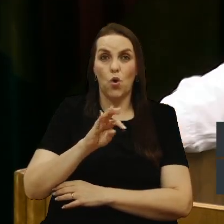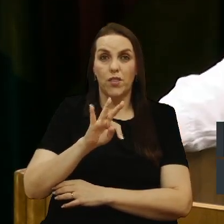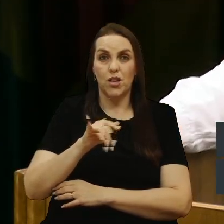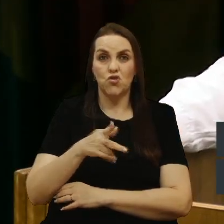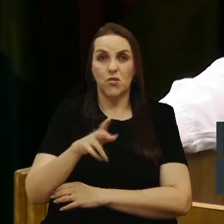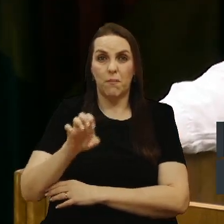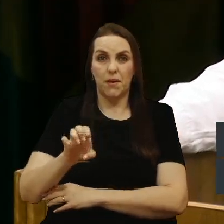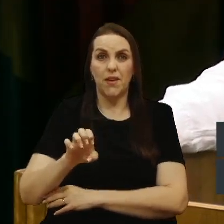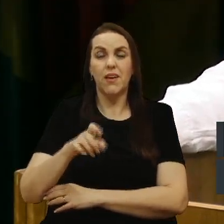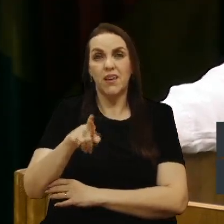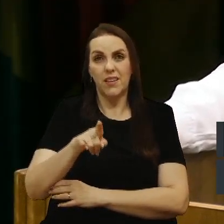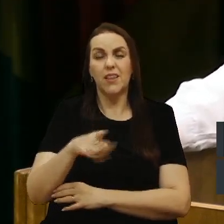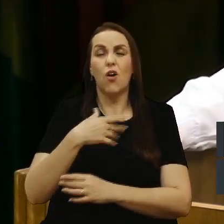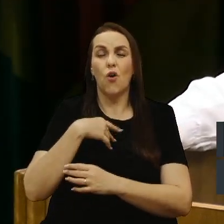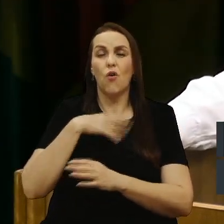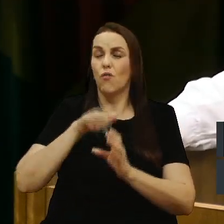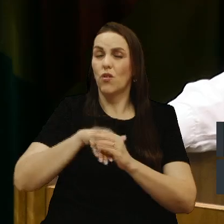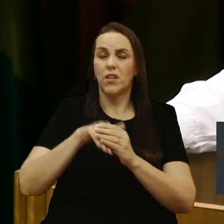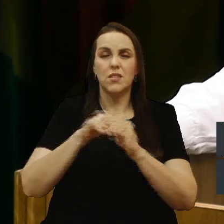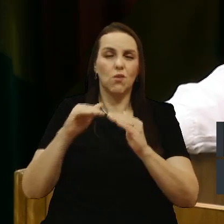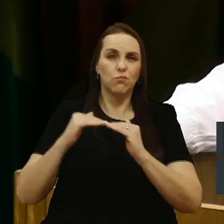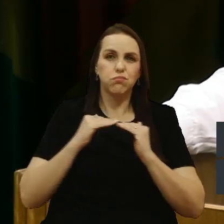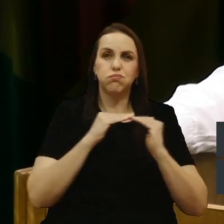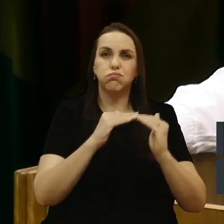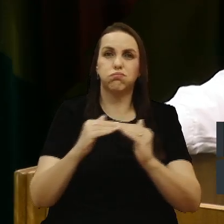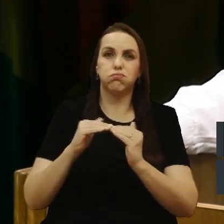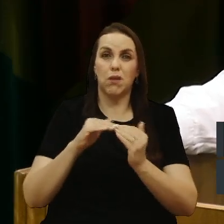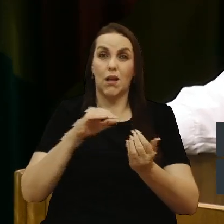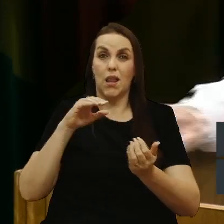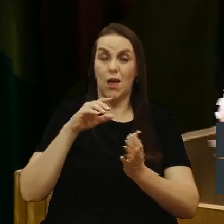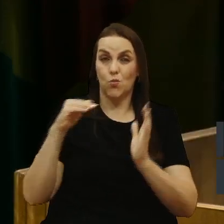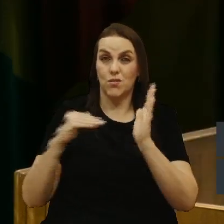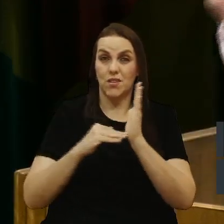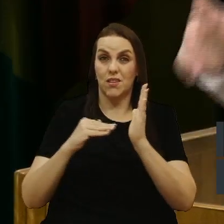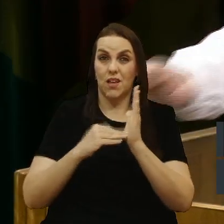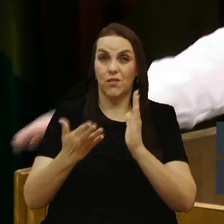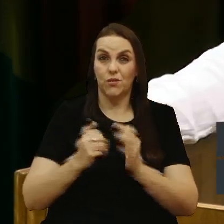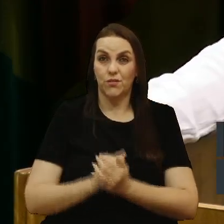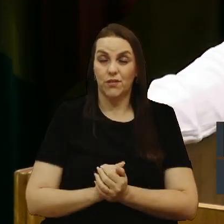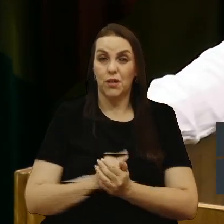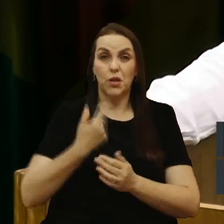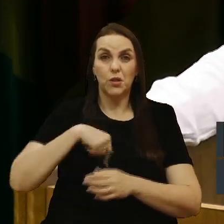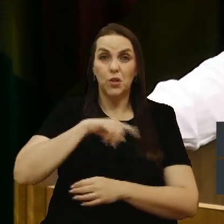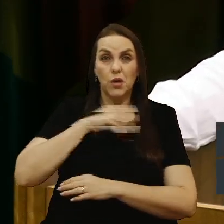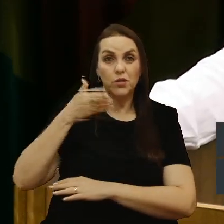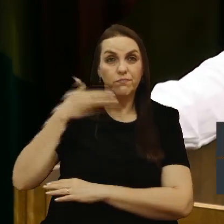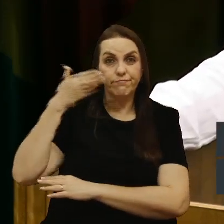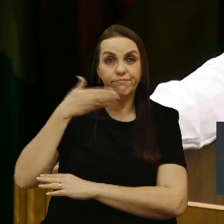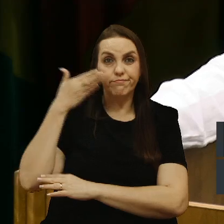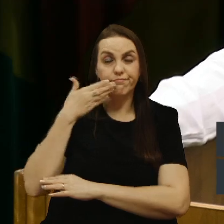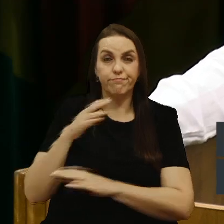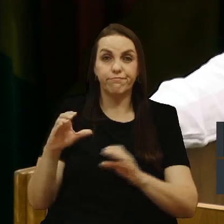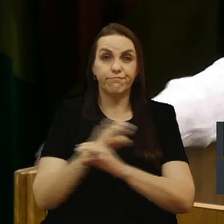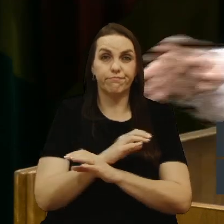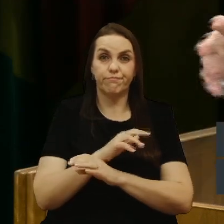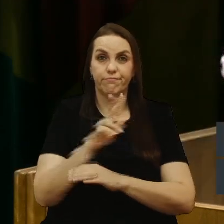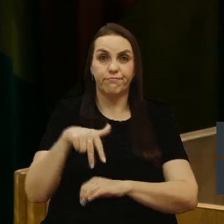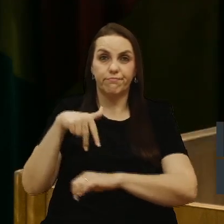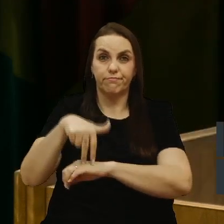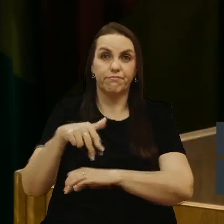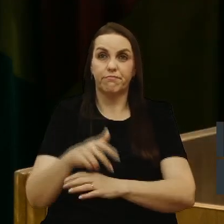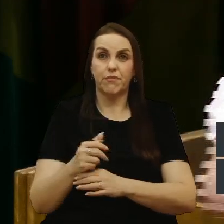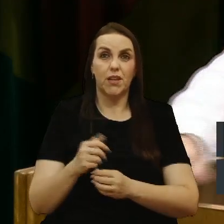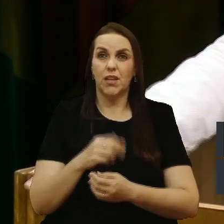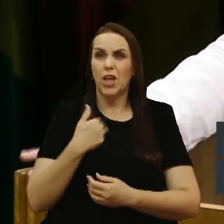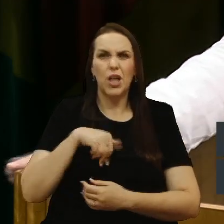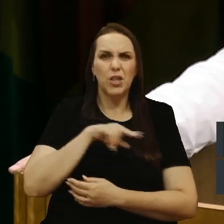votação unânime no Senado Federal. Para nós fazermos discurso numa moção que exclusivamente mostra a nossa posição à sociedade, não muda nada, porque